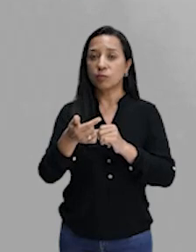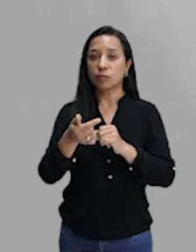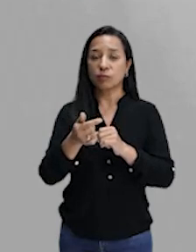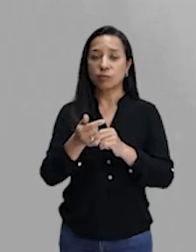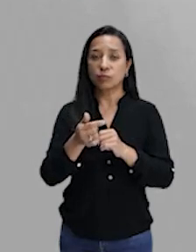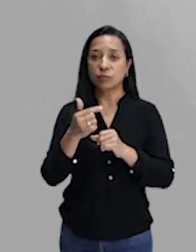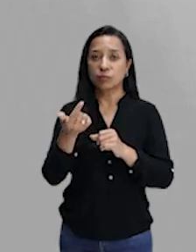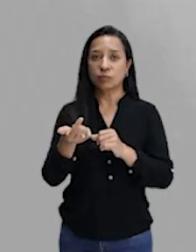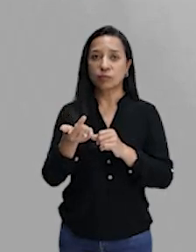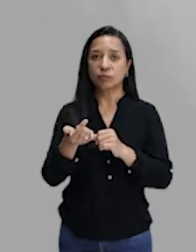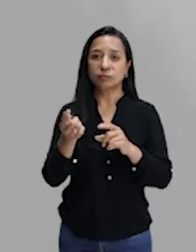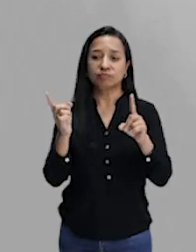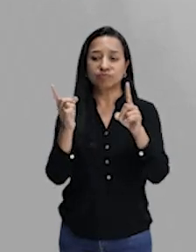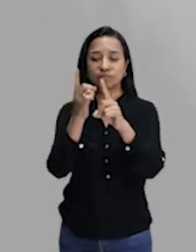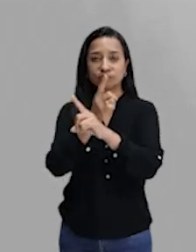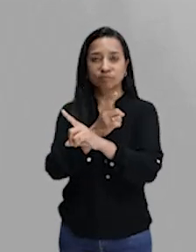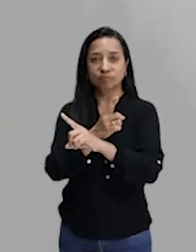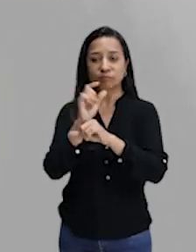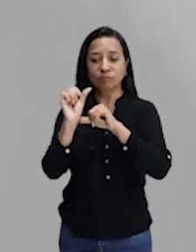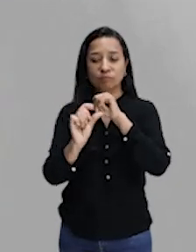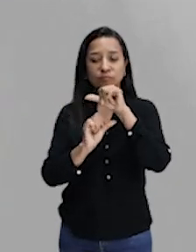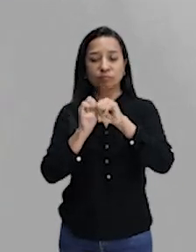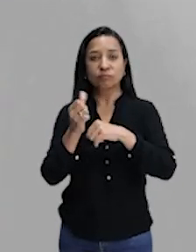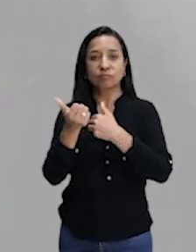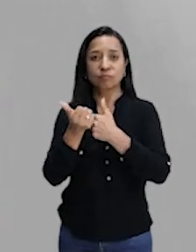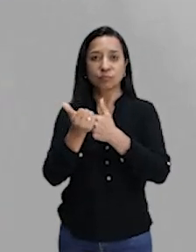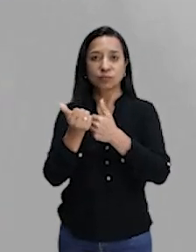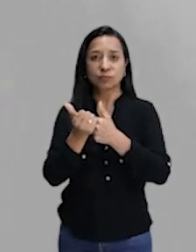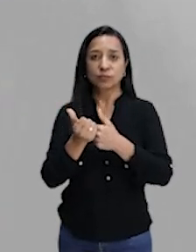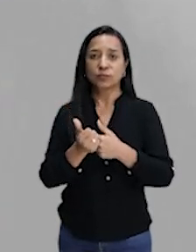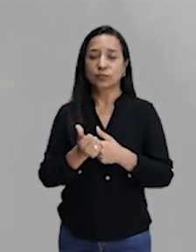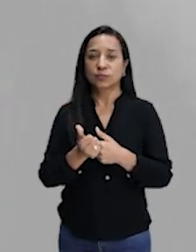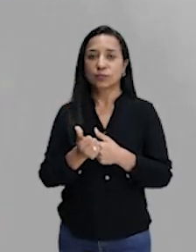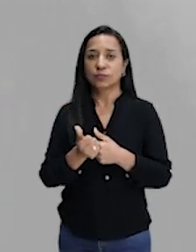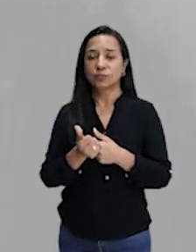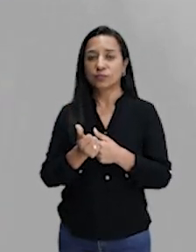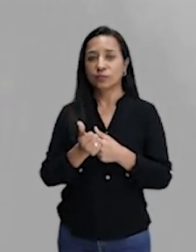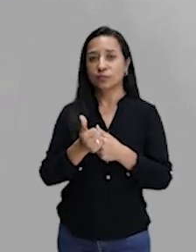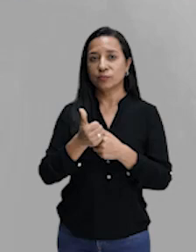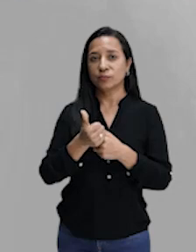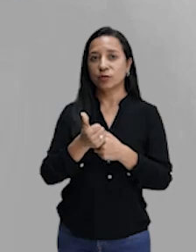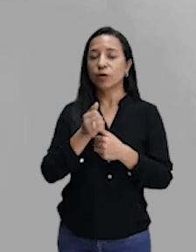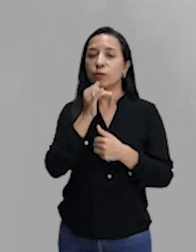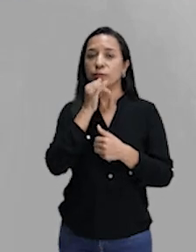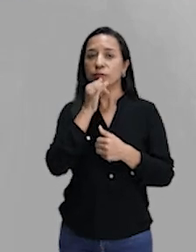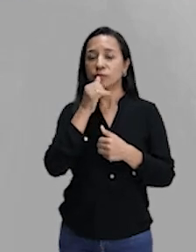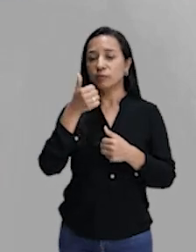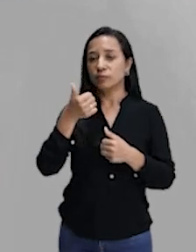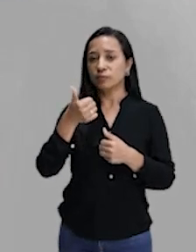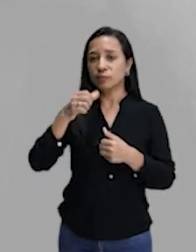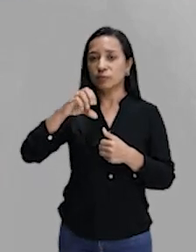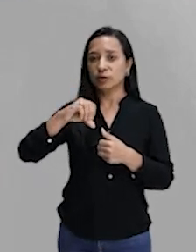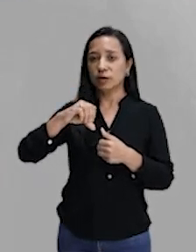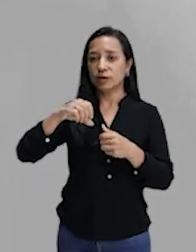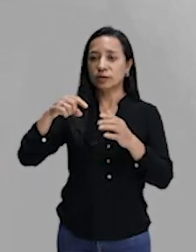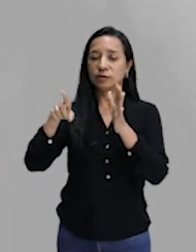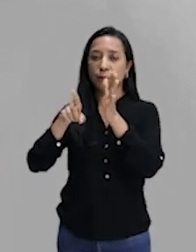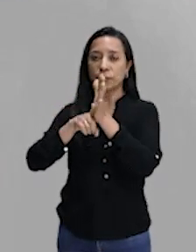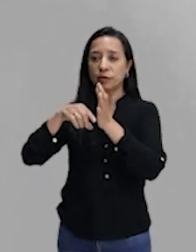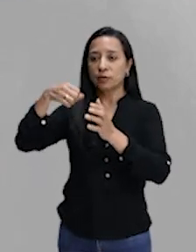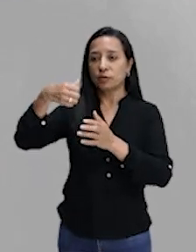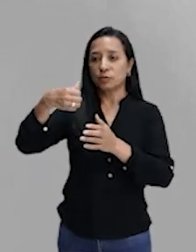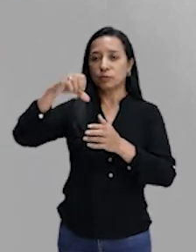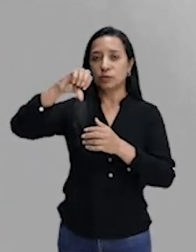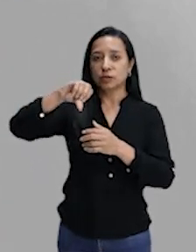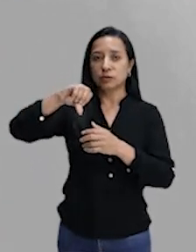certo que é o que promover esse 10 a menos 19 aqui ó se ele está aí embaixo nós vamos colocar